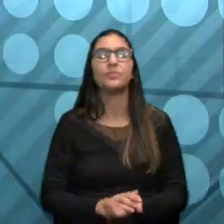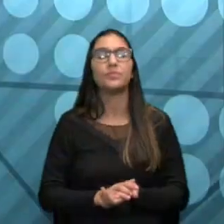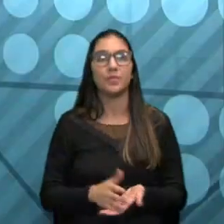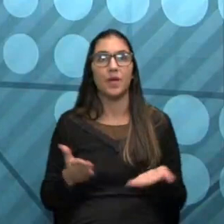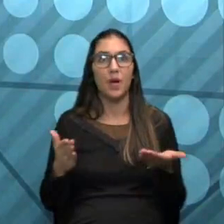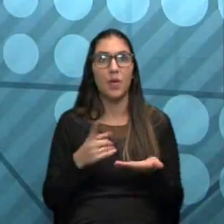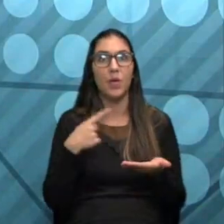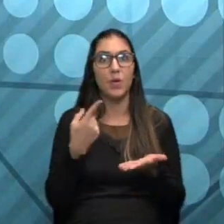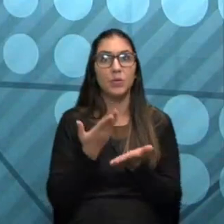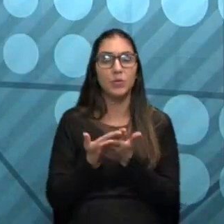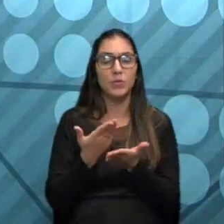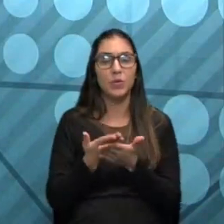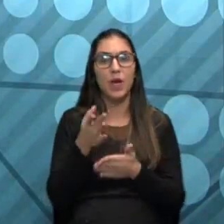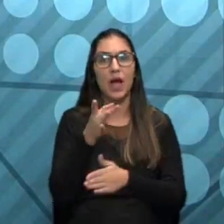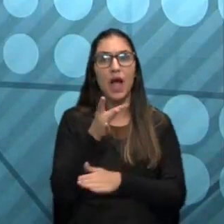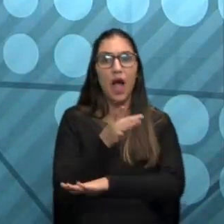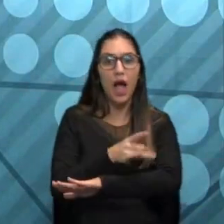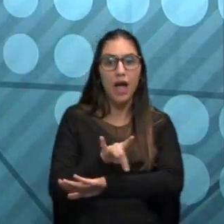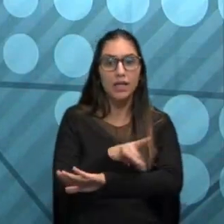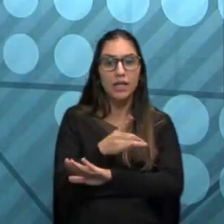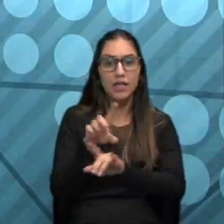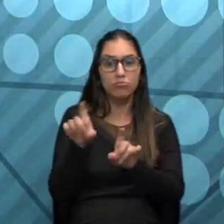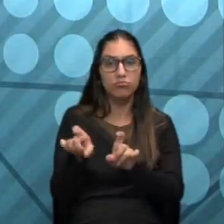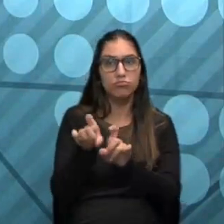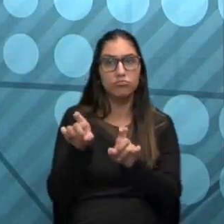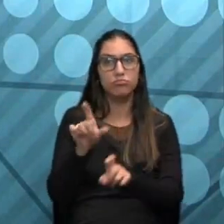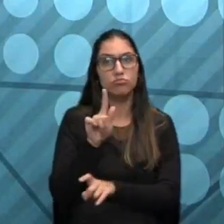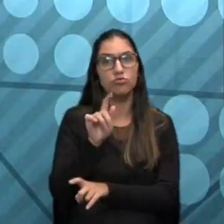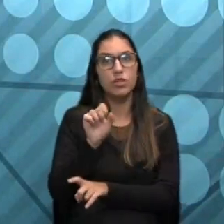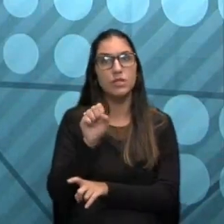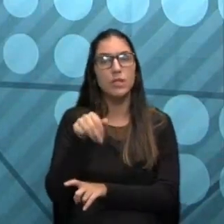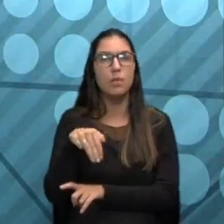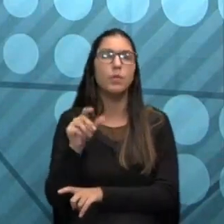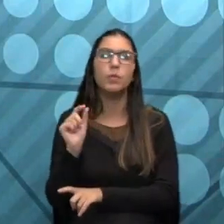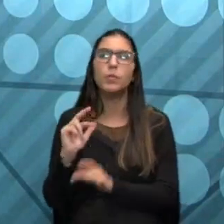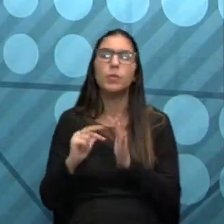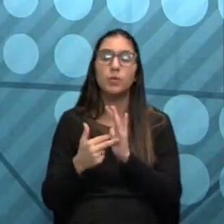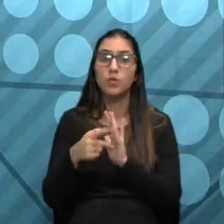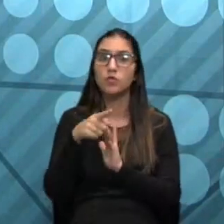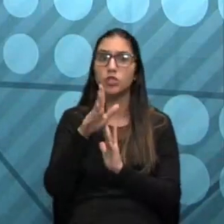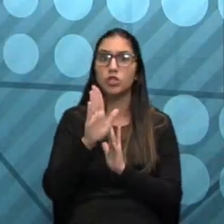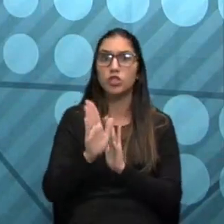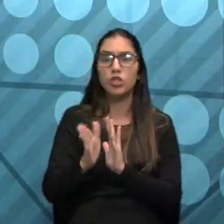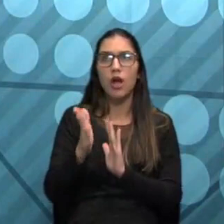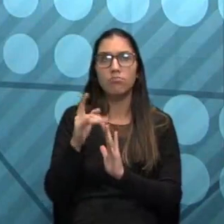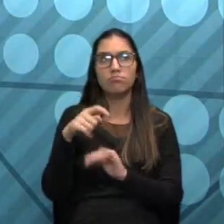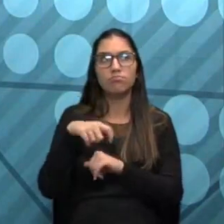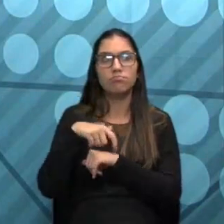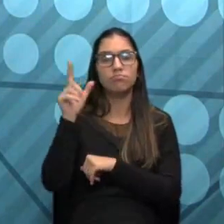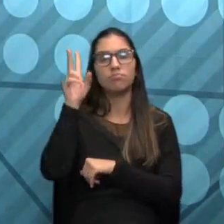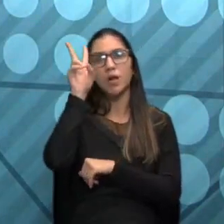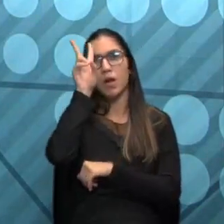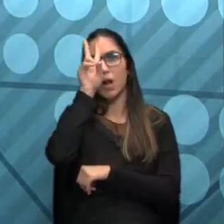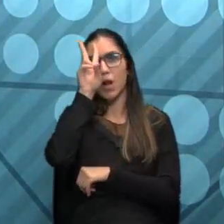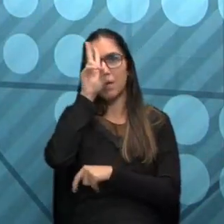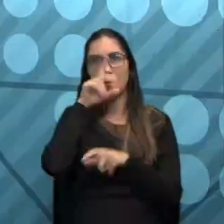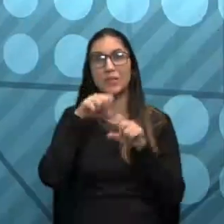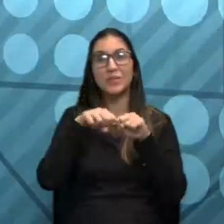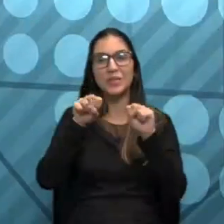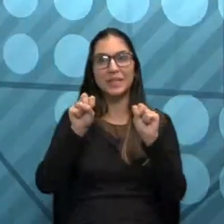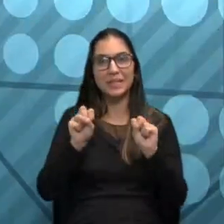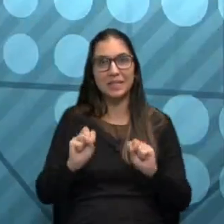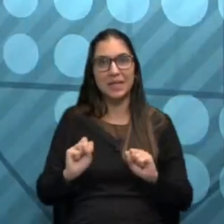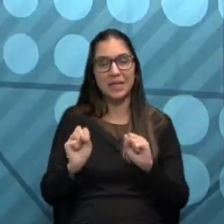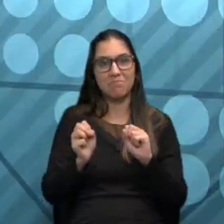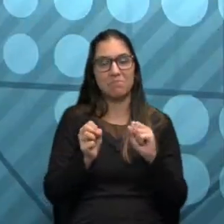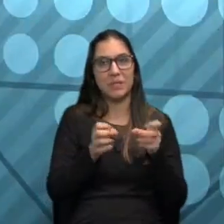Agora a gente vai estudar então a arquitetura de rede GSM. Quando eu falo de rede GSM, você já deve automaticamente lembrar do sistema